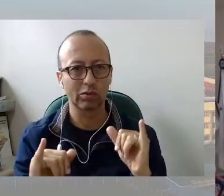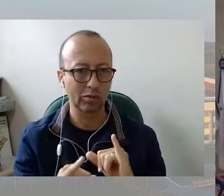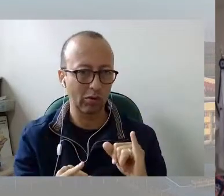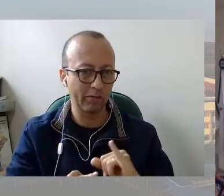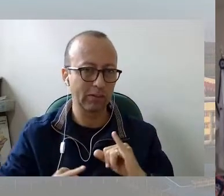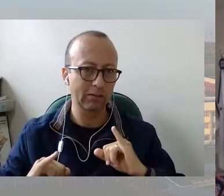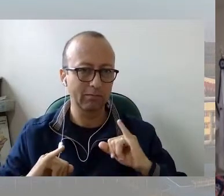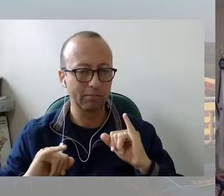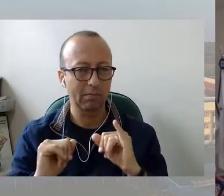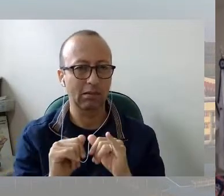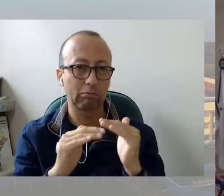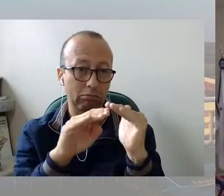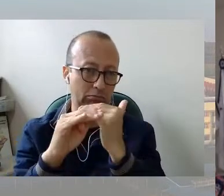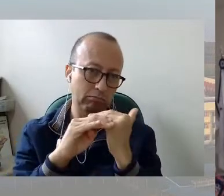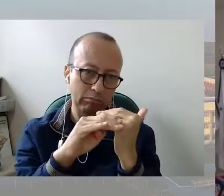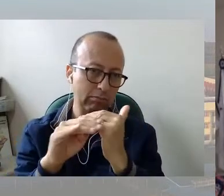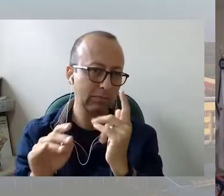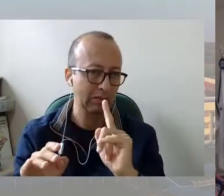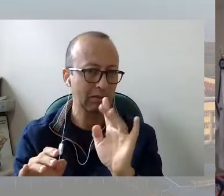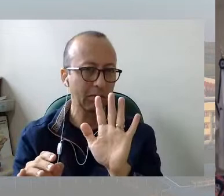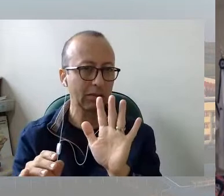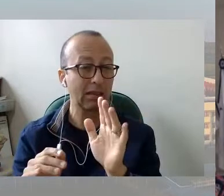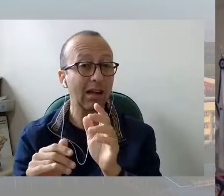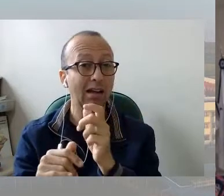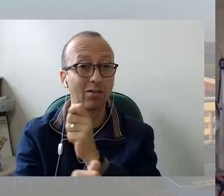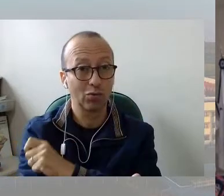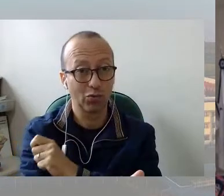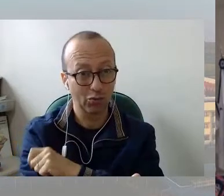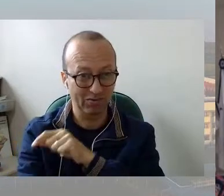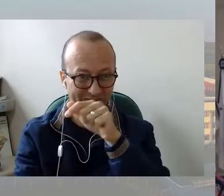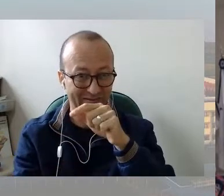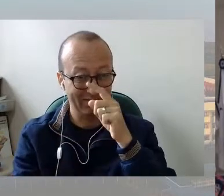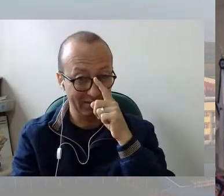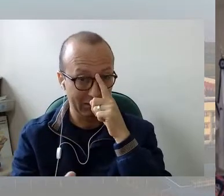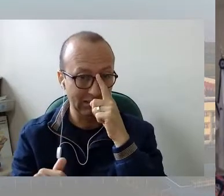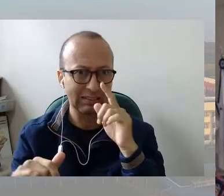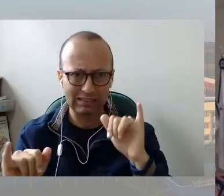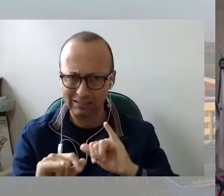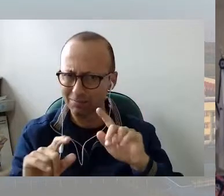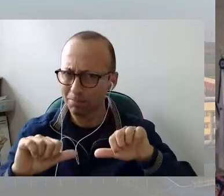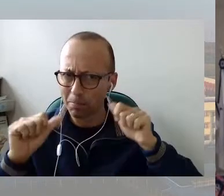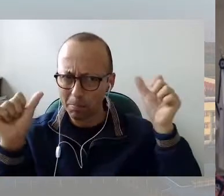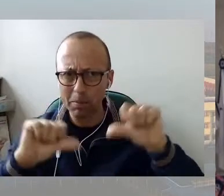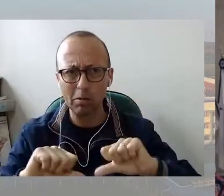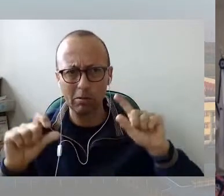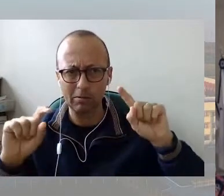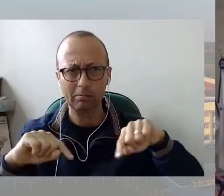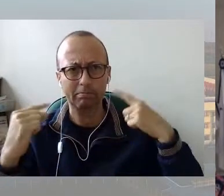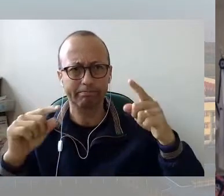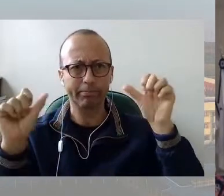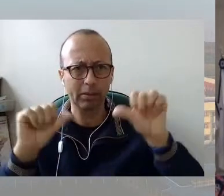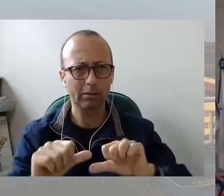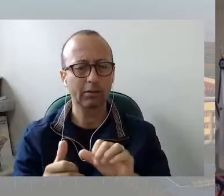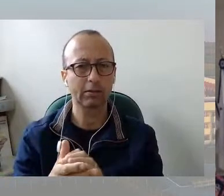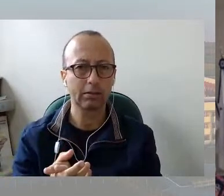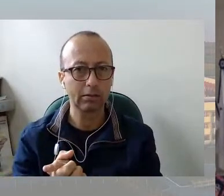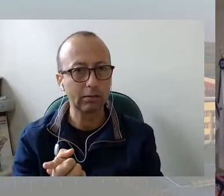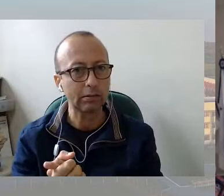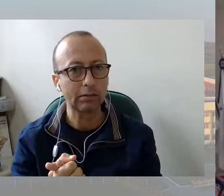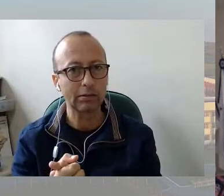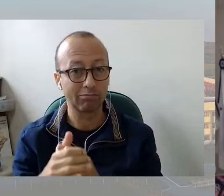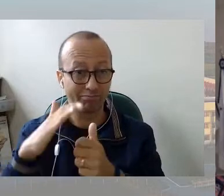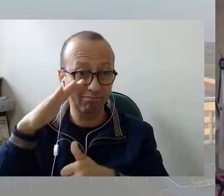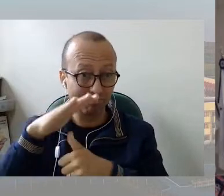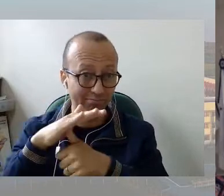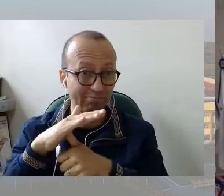talvez não igualmente, porque os nossos alunos sofreram e muito. Para eles, a reação da reitoria